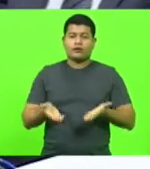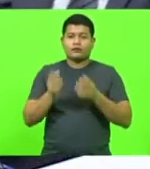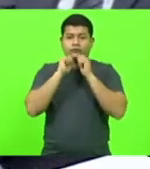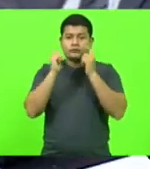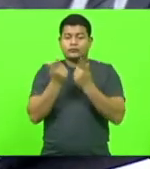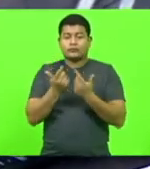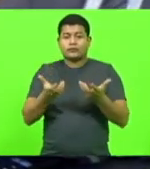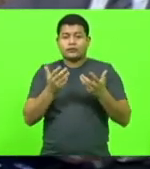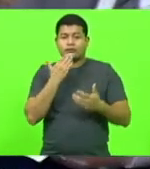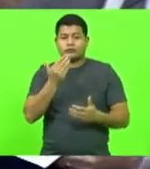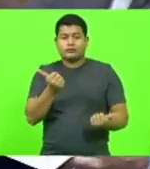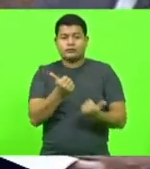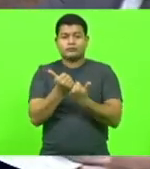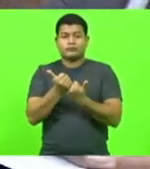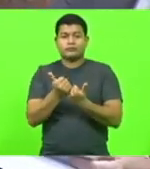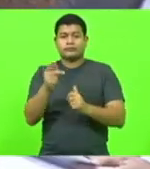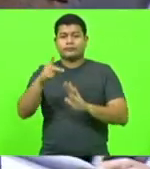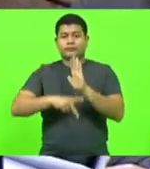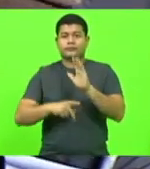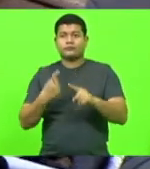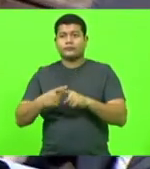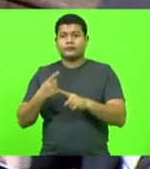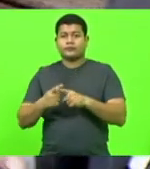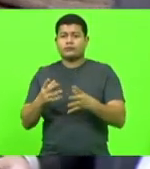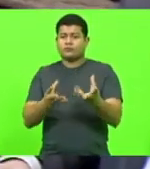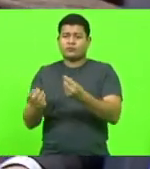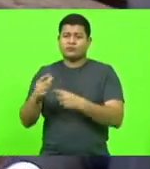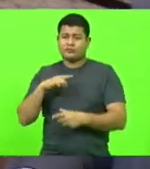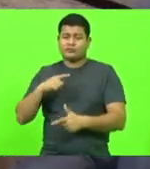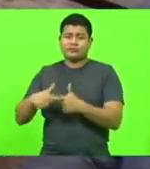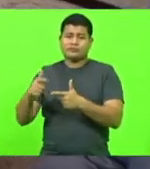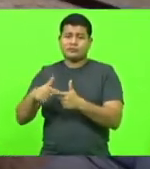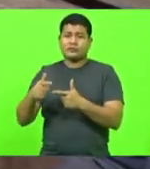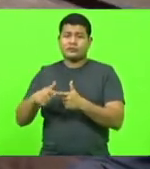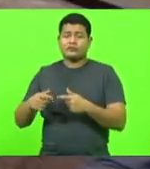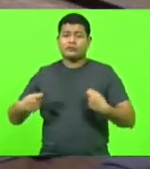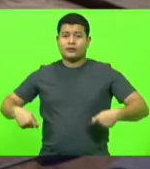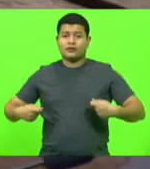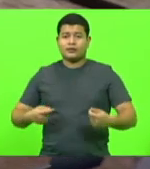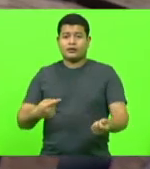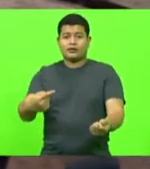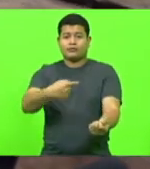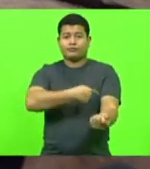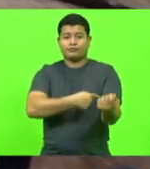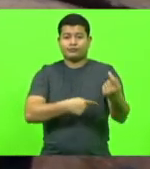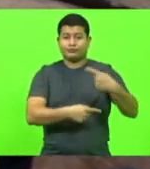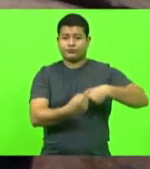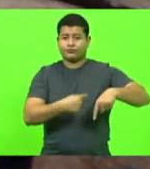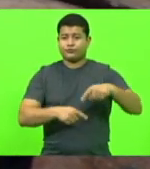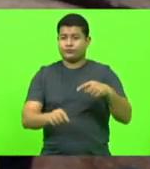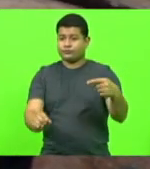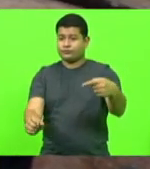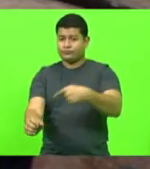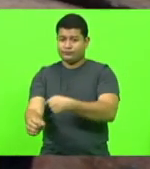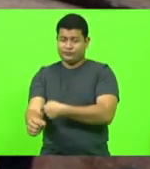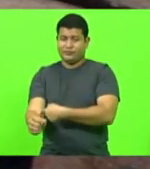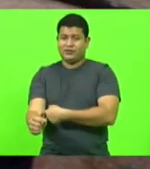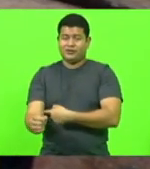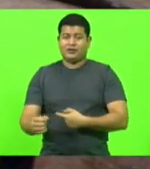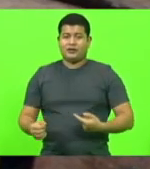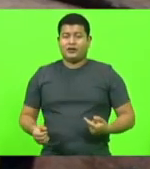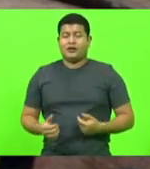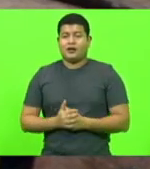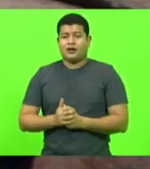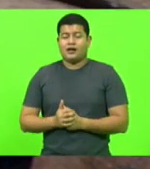que acomete muitas pessoas que precisam fazer hemodiálise, por exemplo, e eles precisam